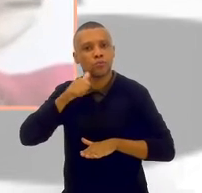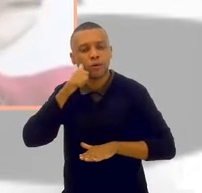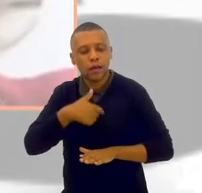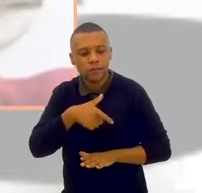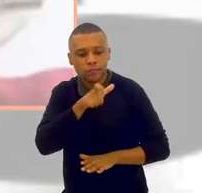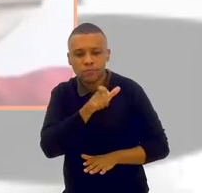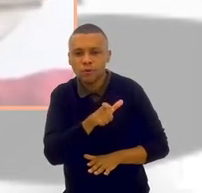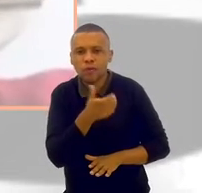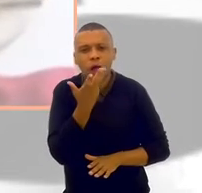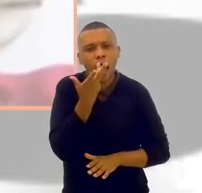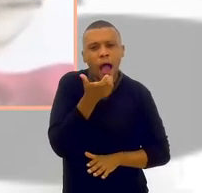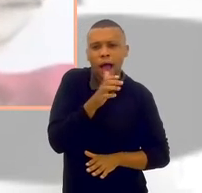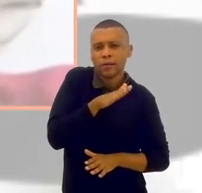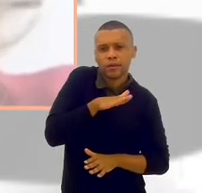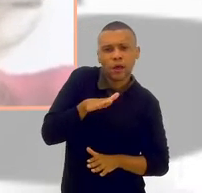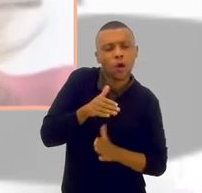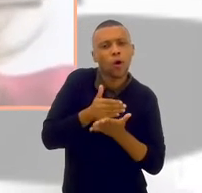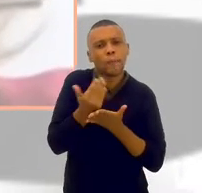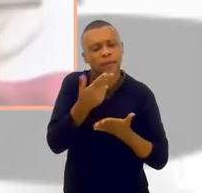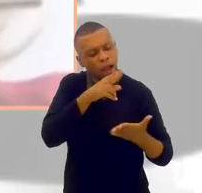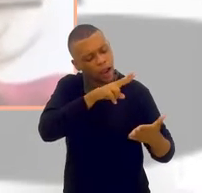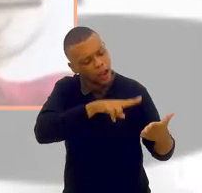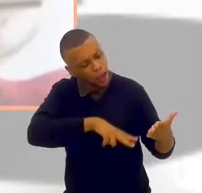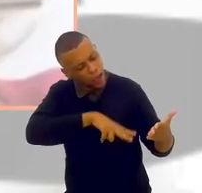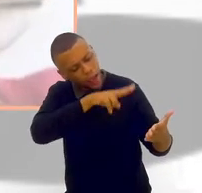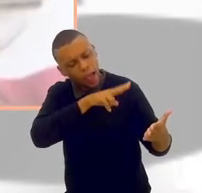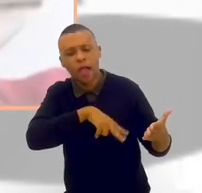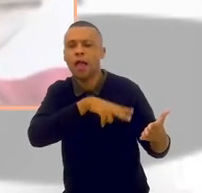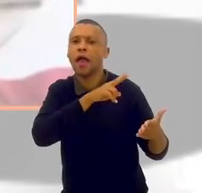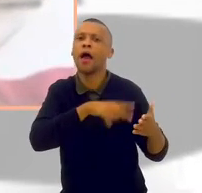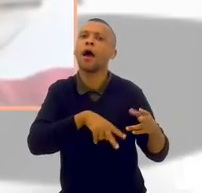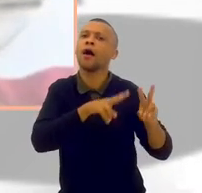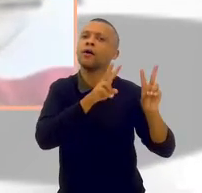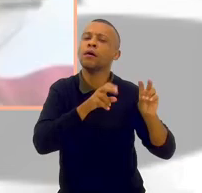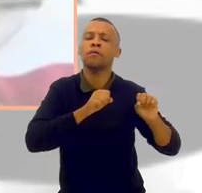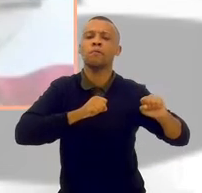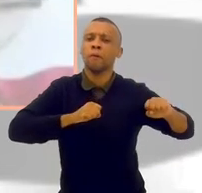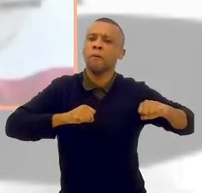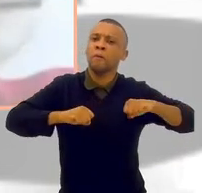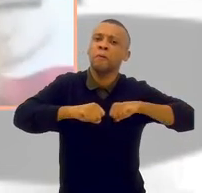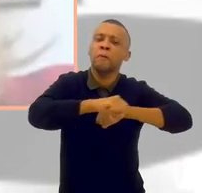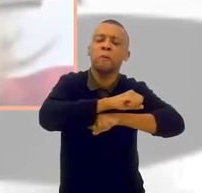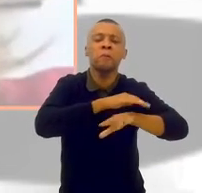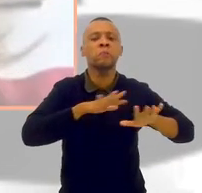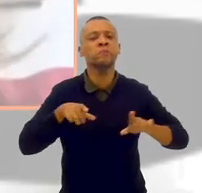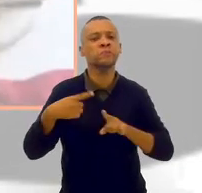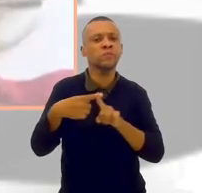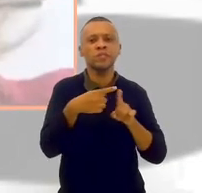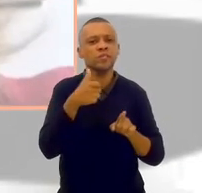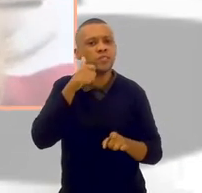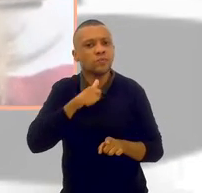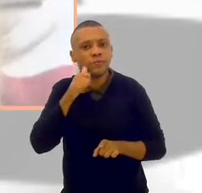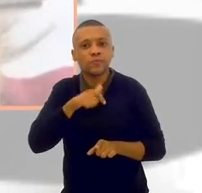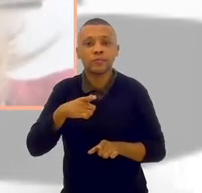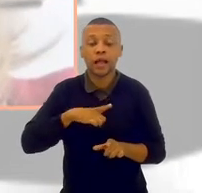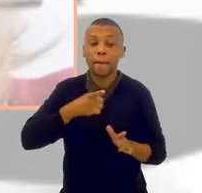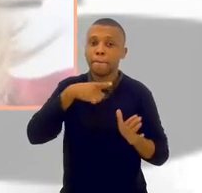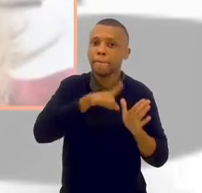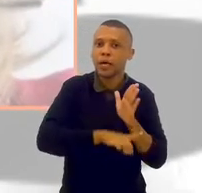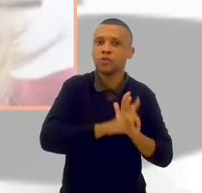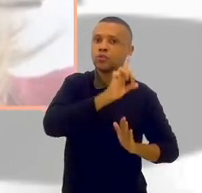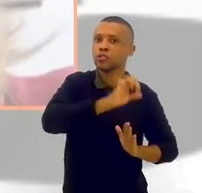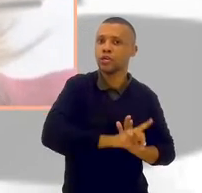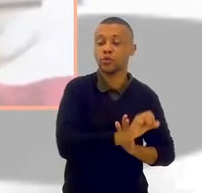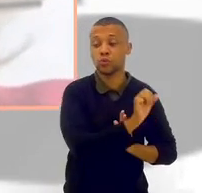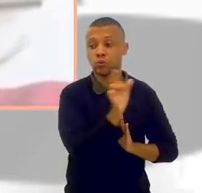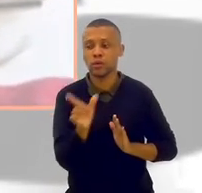sendo adolescente. Comecei a ler muito, né, sobre os movimentos, por que que as mulheres tinham muito menos direitos